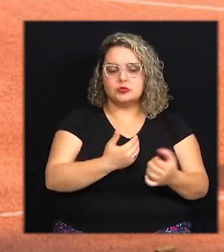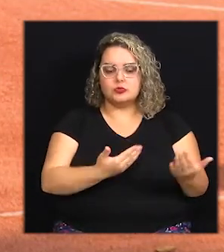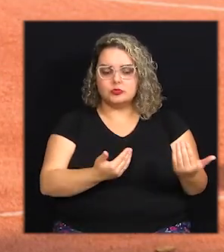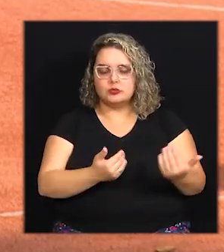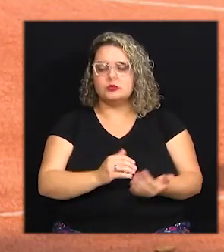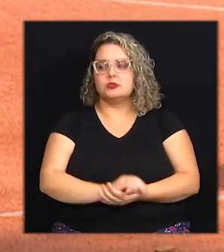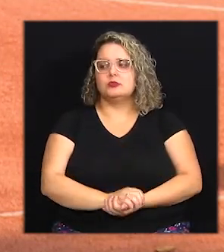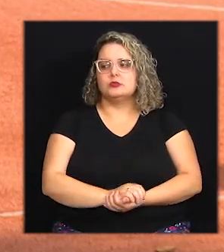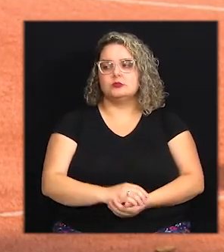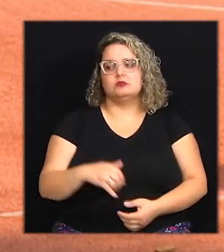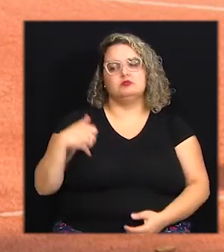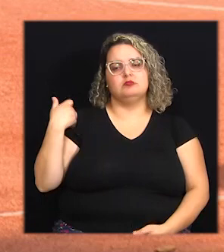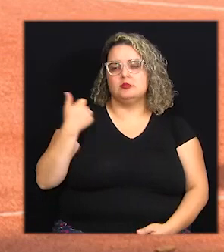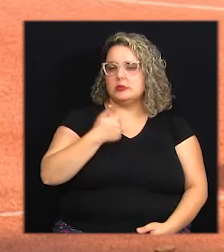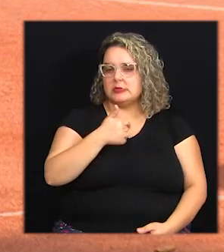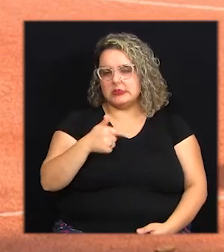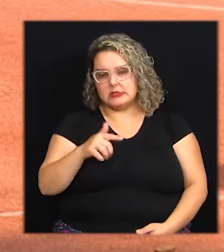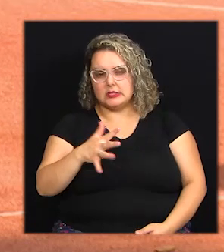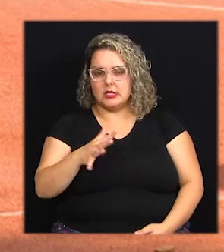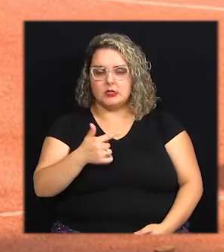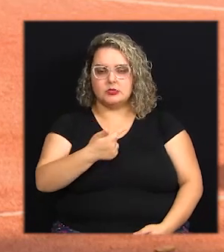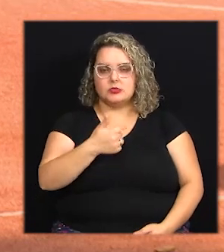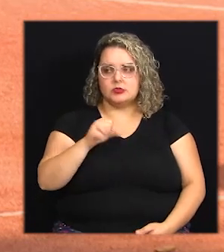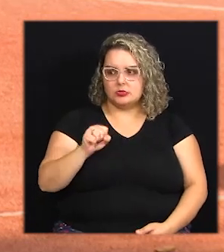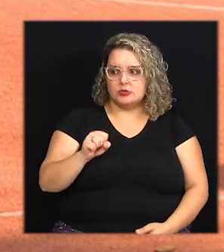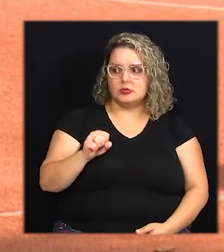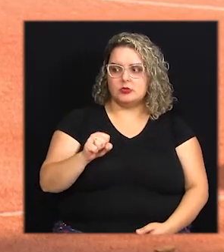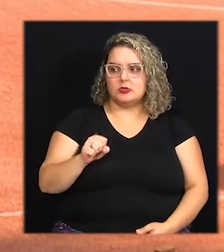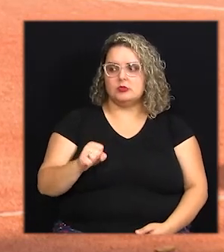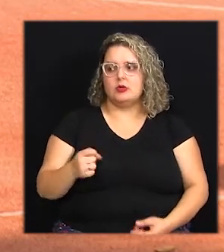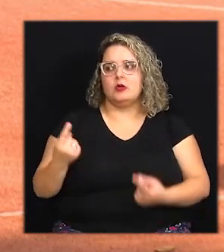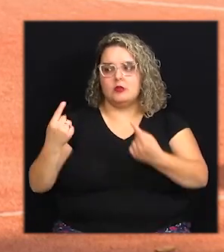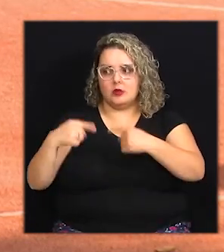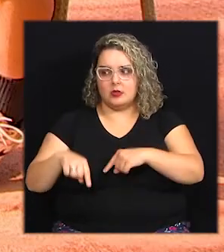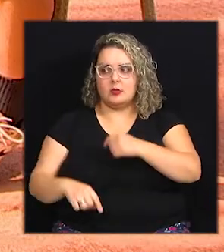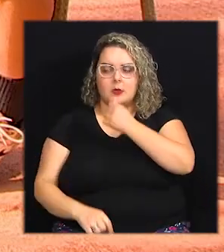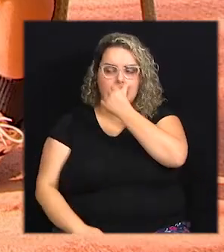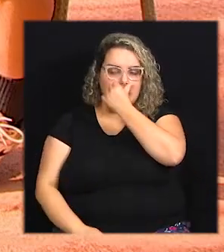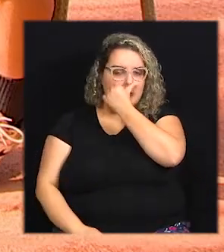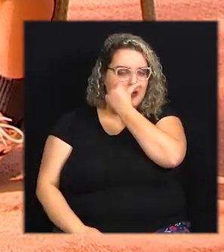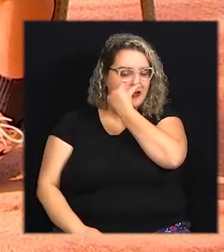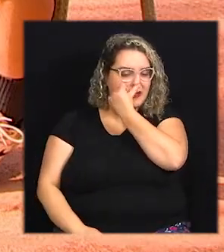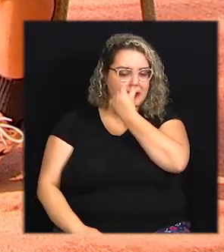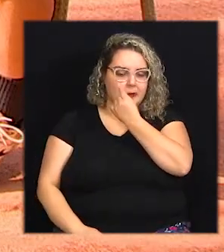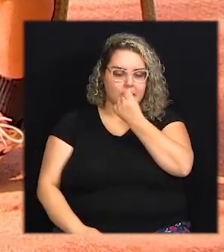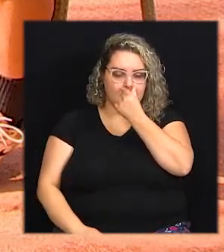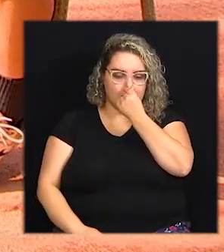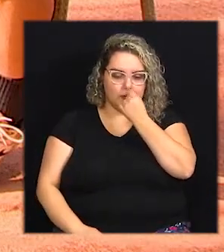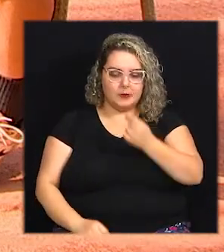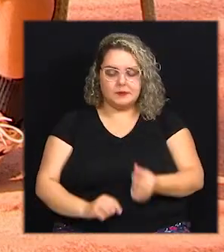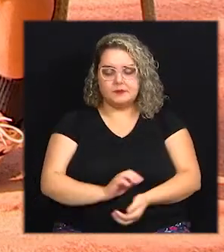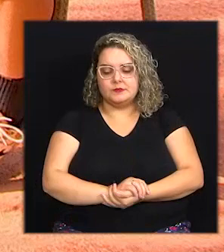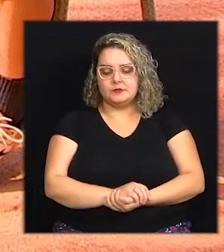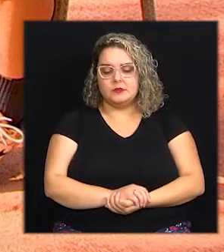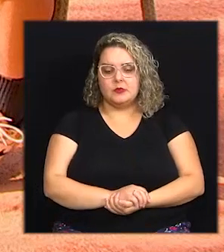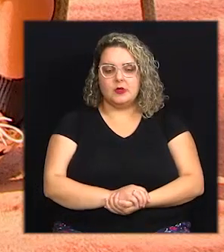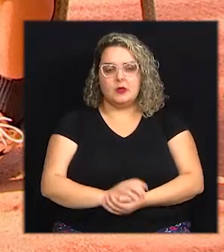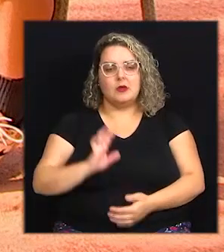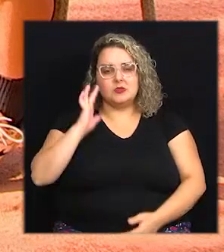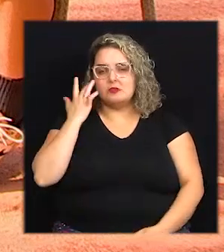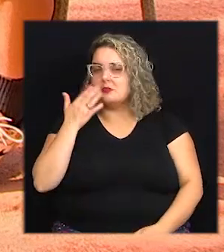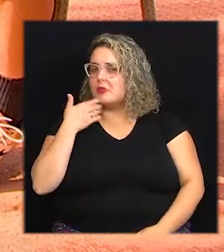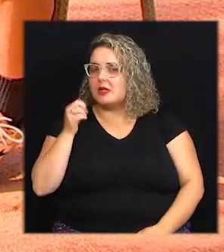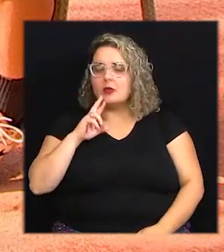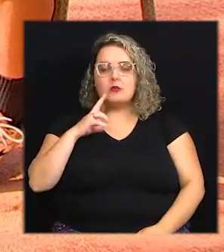com 17, 18 anos, que no final do ano eu fui jogar alguns torneios. E acho que o melhor resultado que eu tive